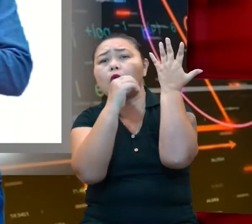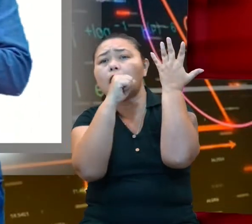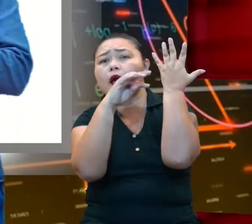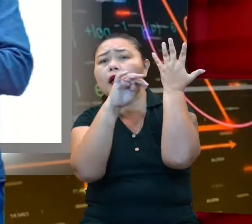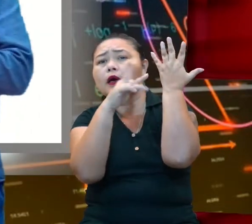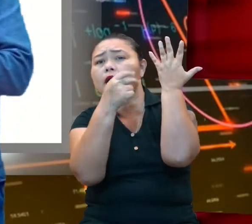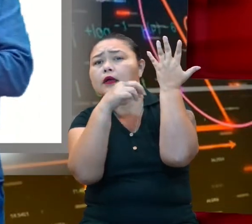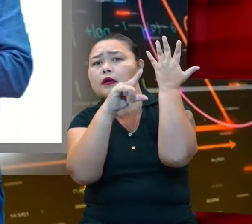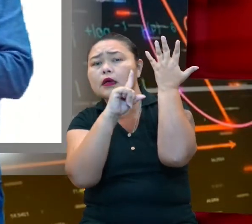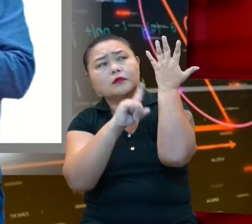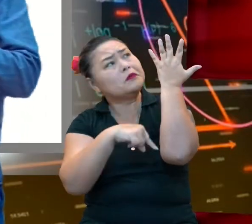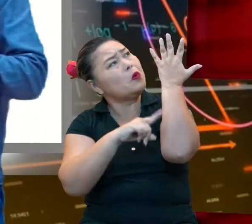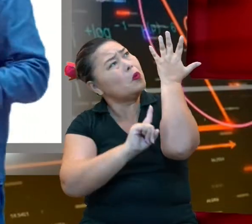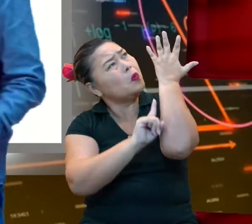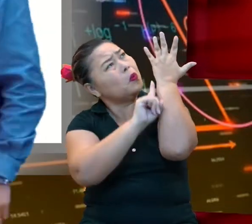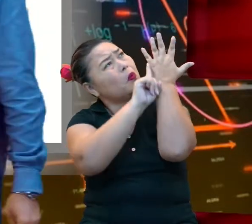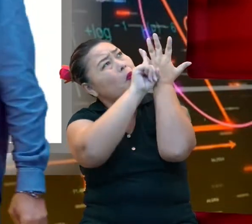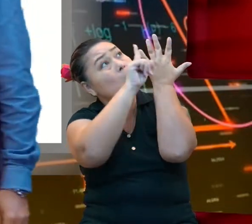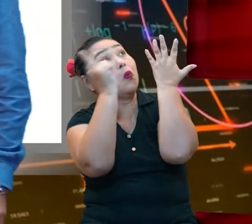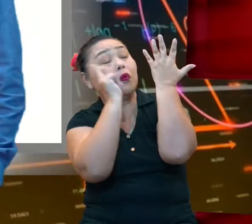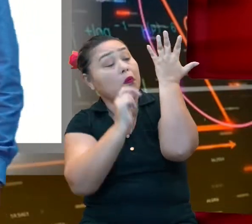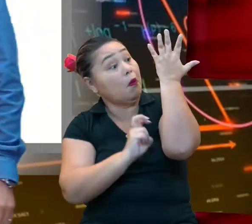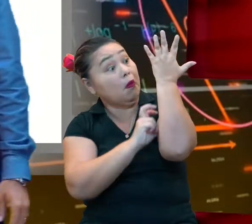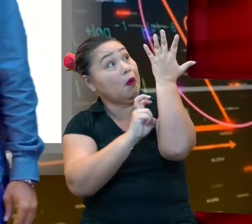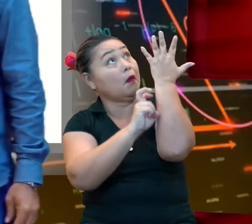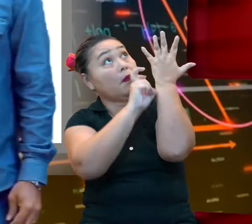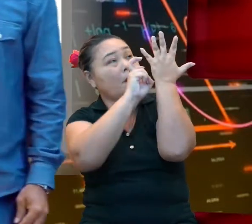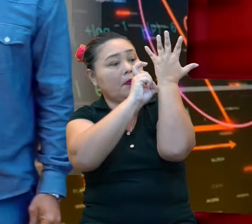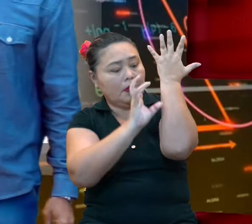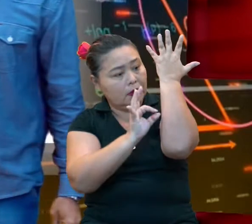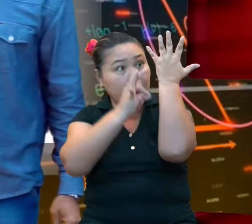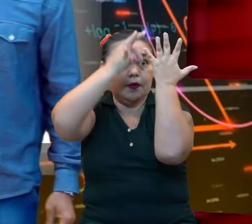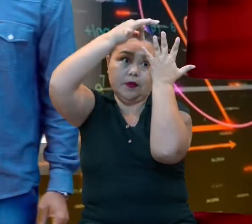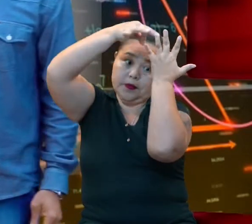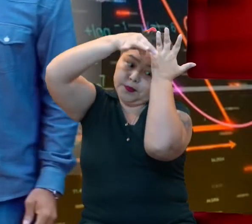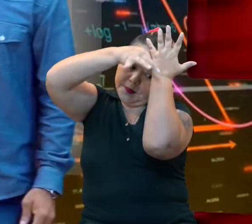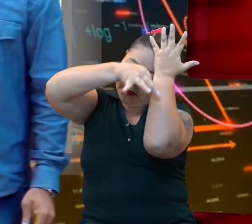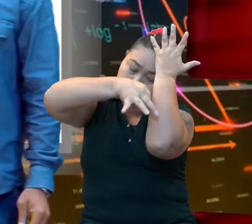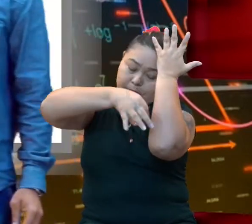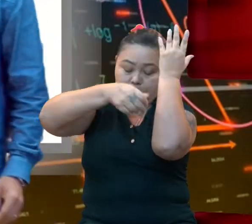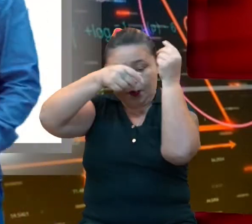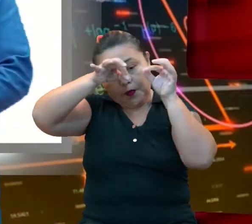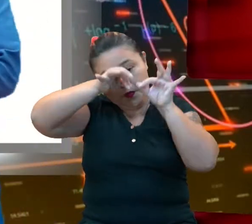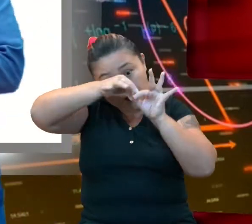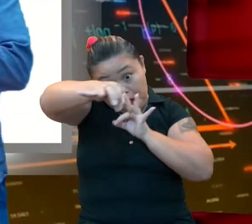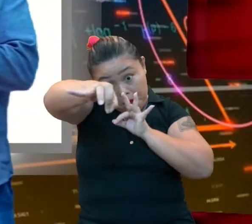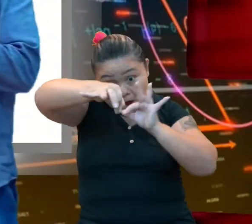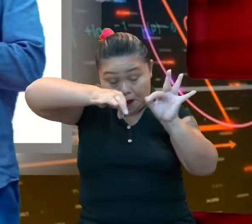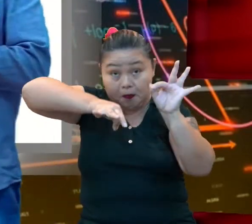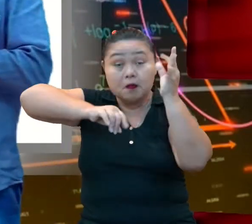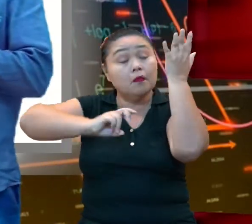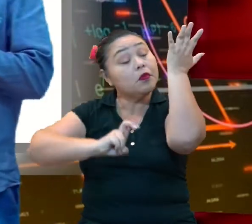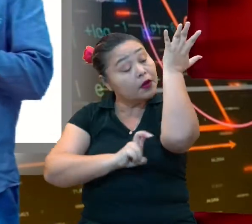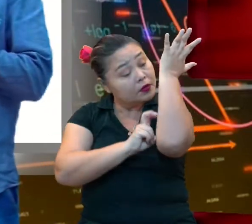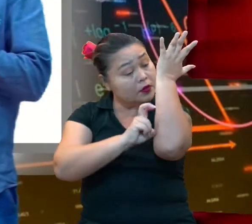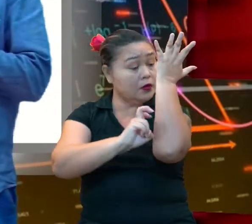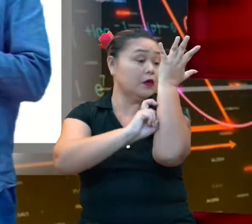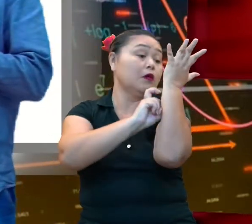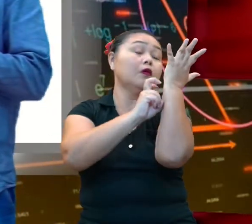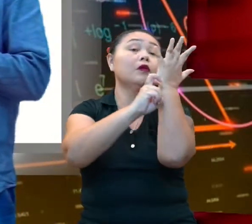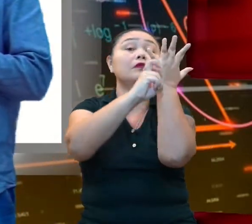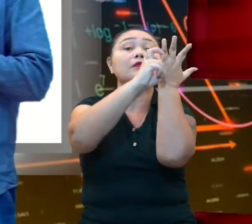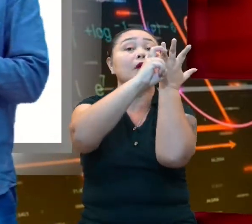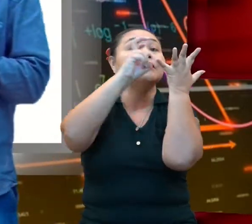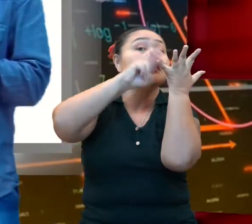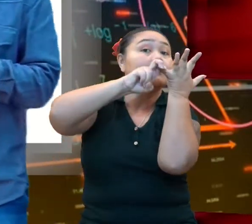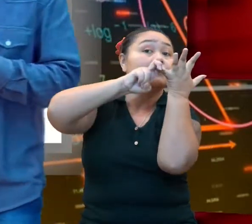distância inacessível. Eu não consigo subir lá e colocar uma fita métrica de lá de cima até no topo, né? Subir até subo. Mas para